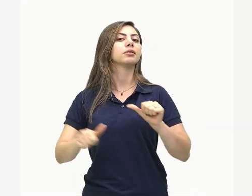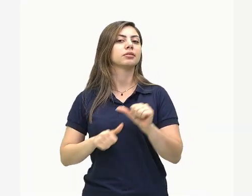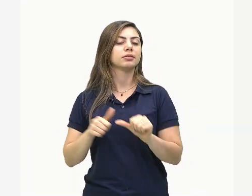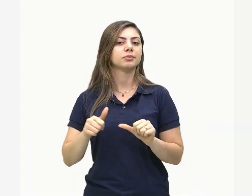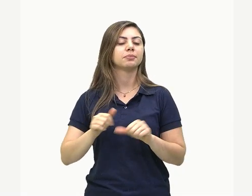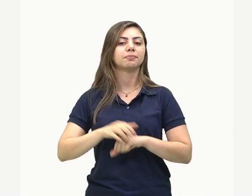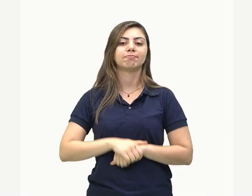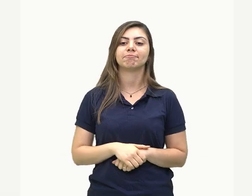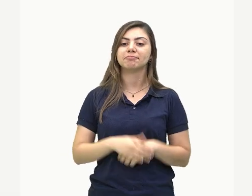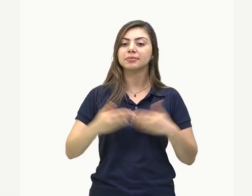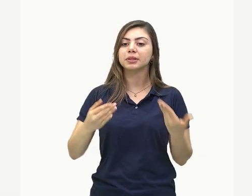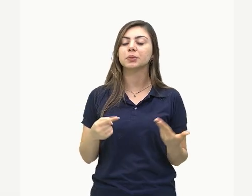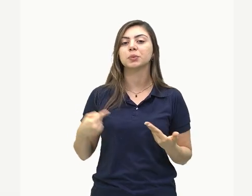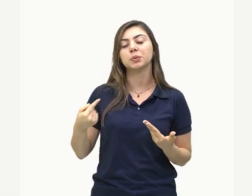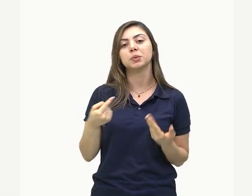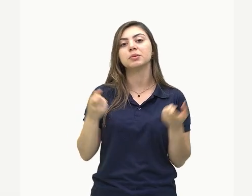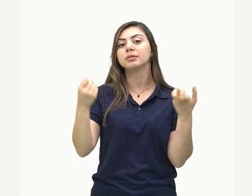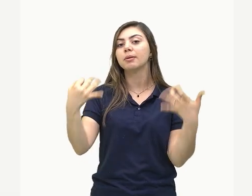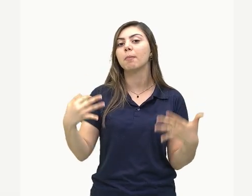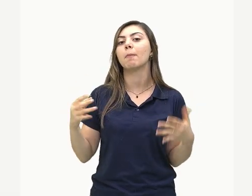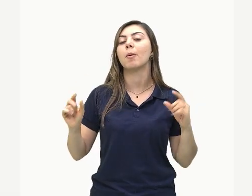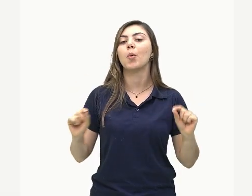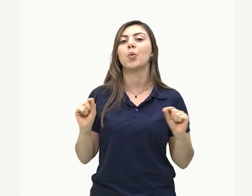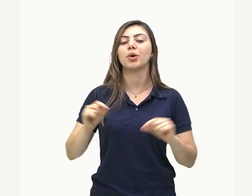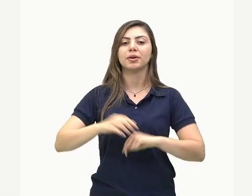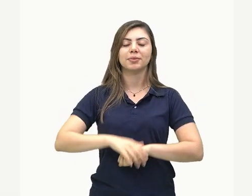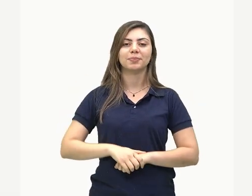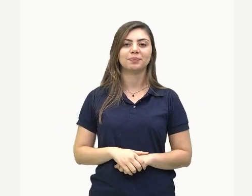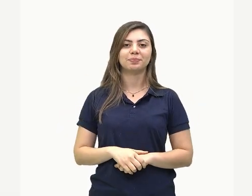Então, nós poderíamos dizer o seguinte, que